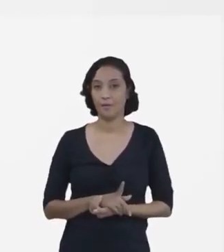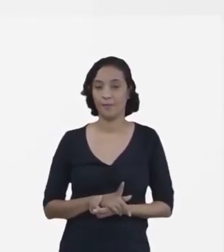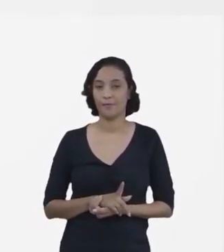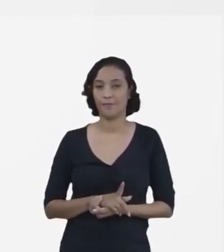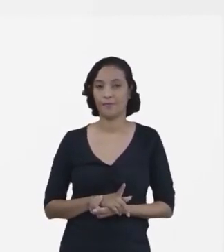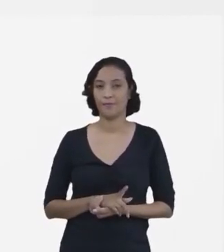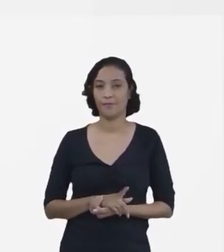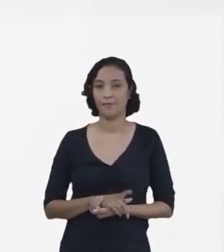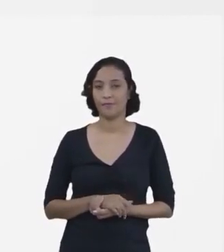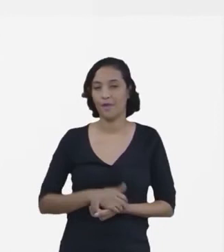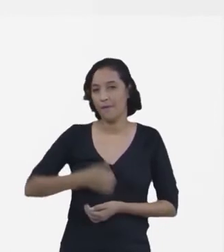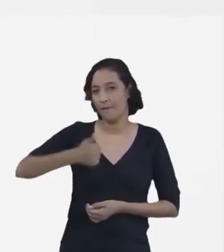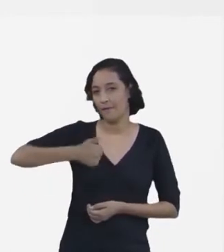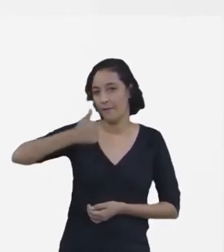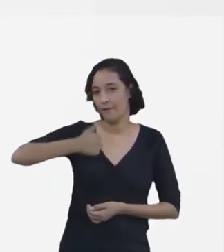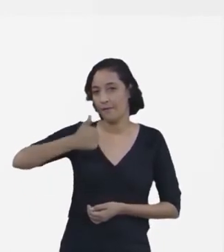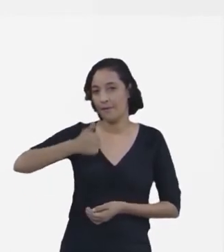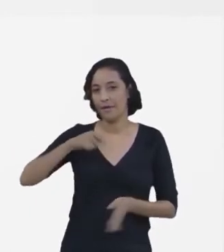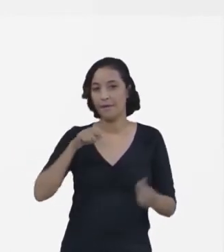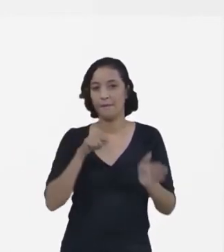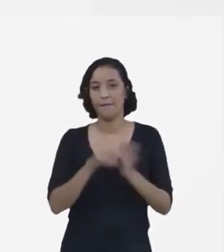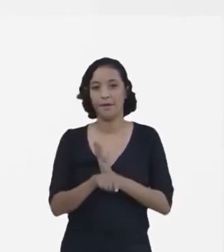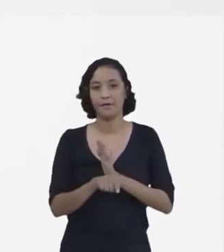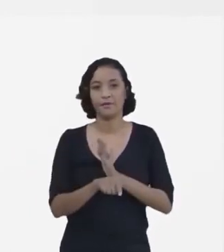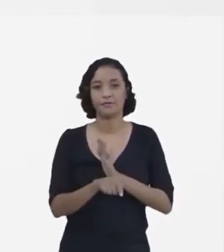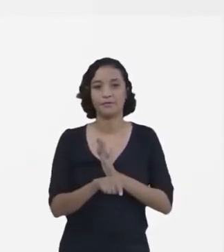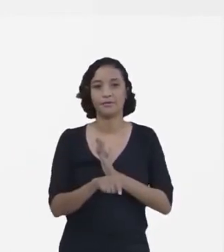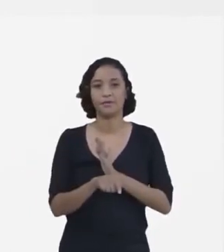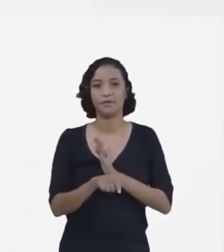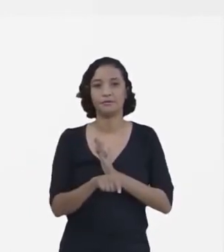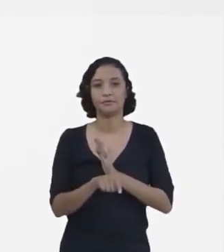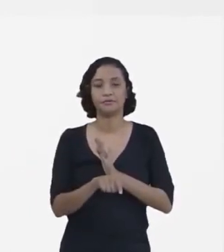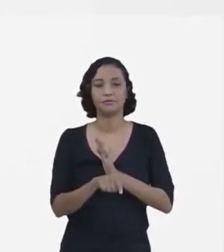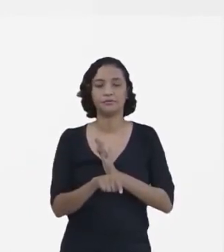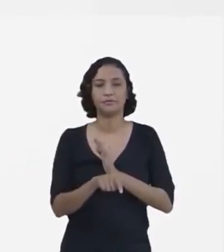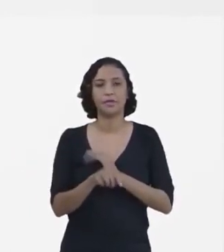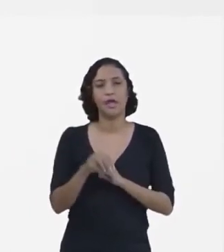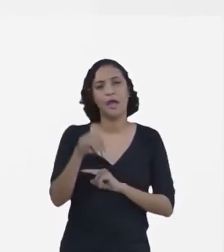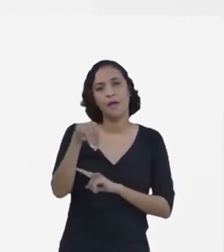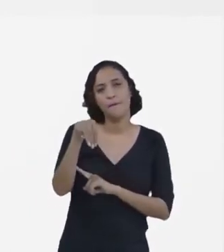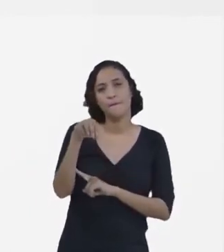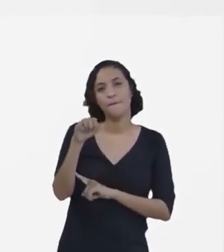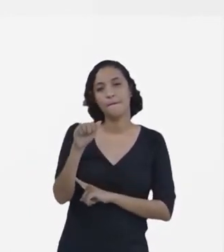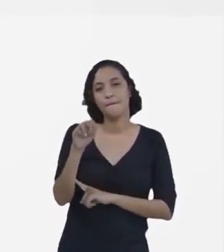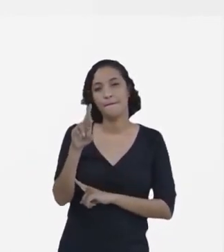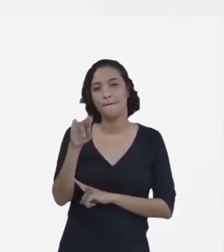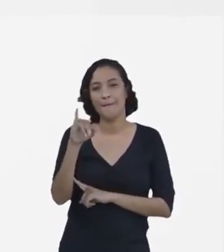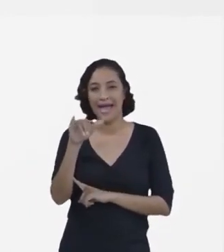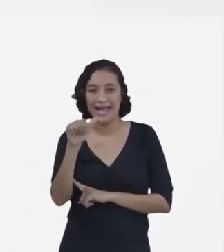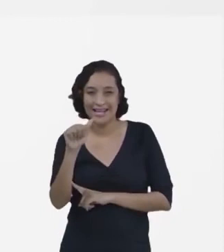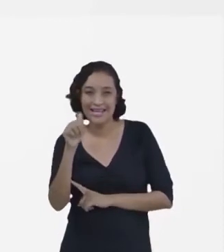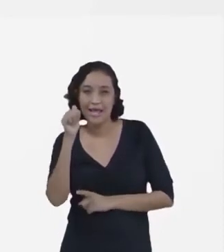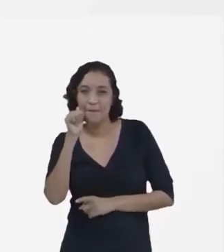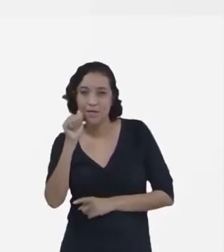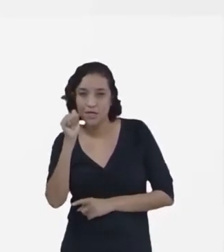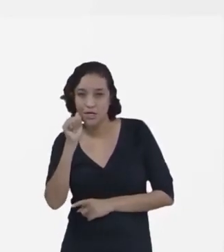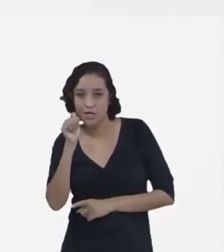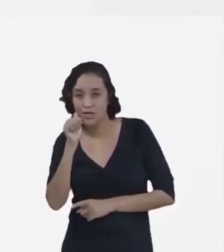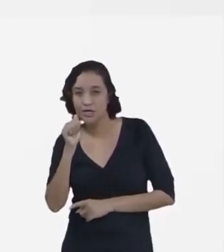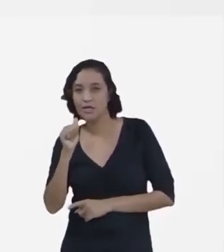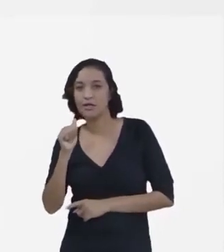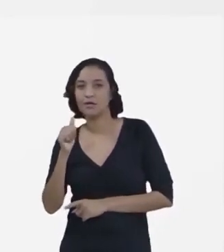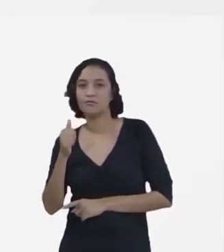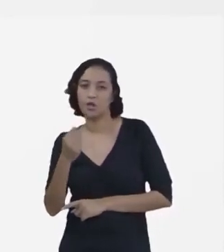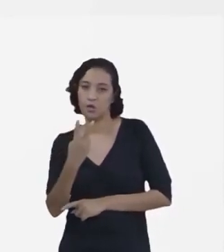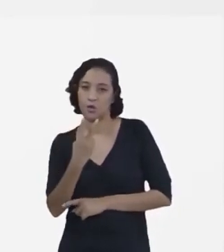Primeira questão do nosso exercitando crianças, nós temos Maria Rita levou seus filhos Ana